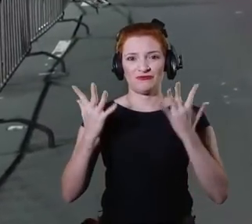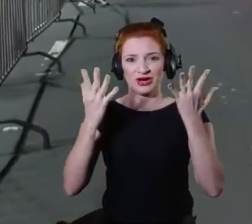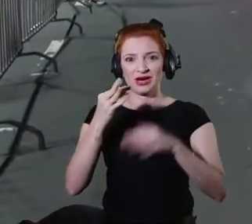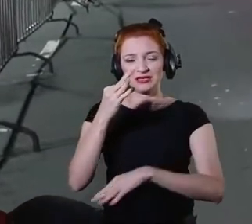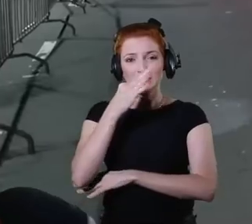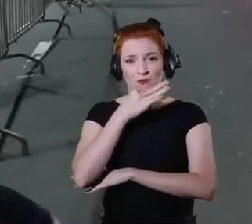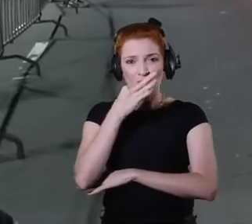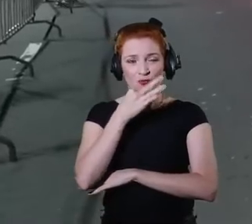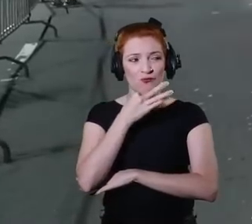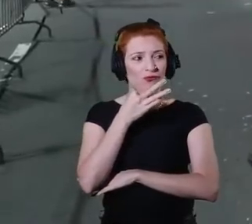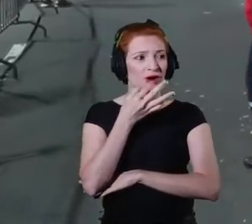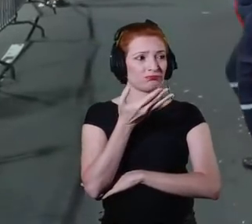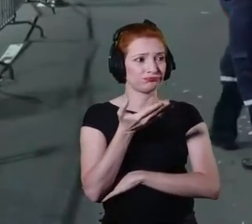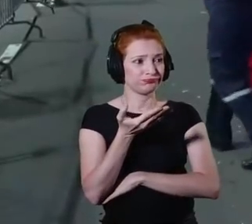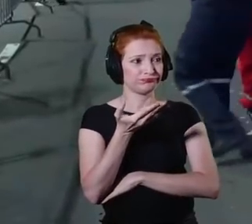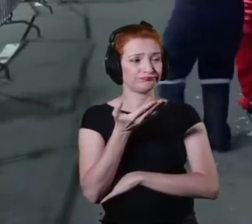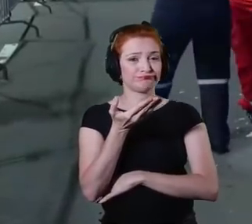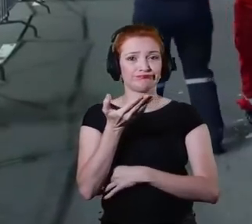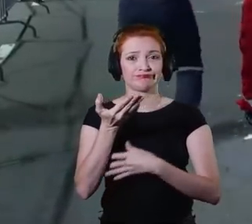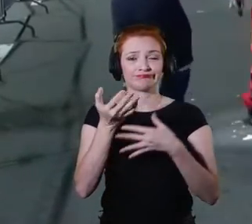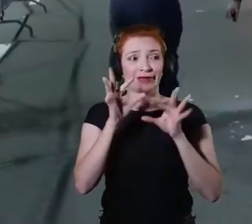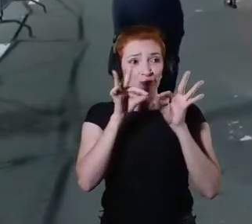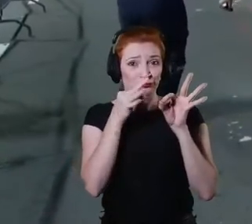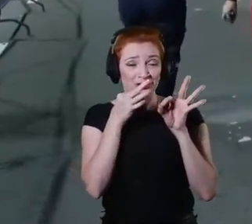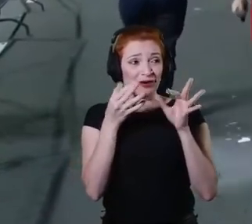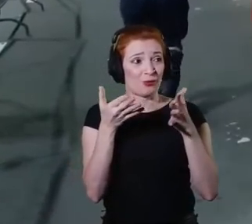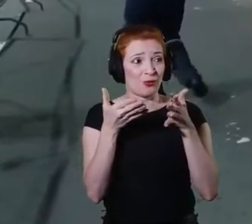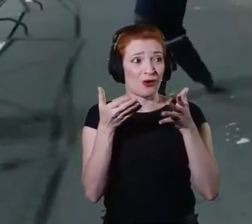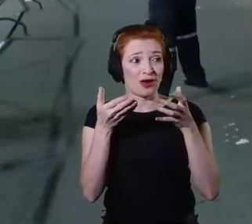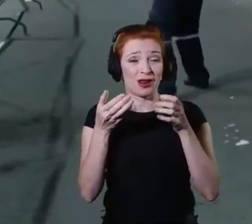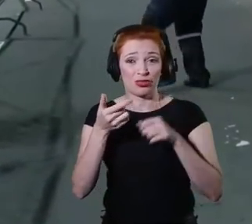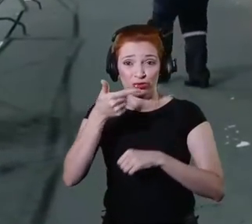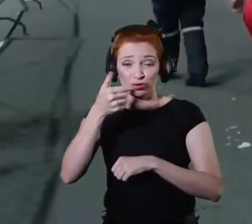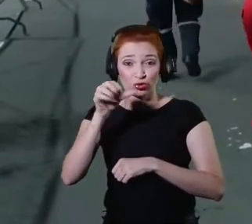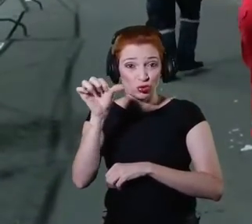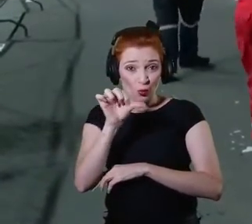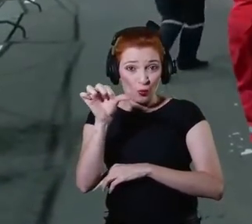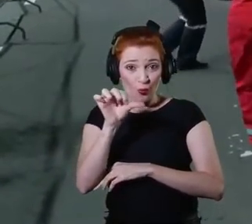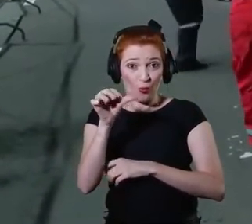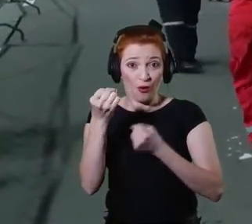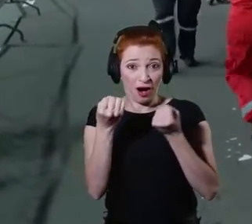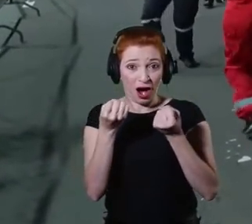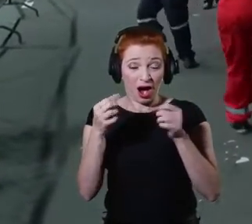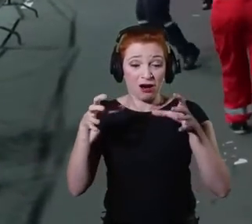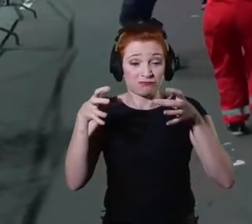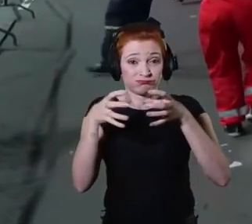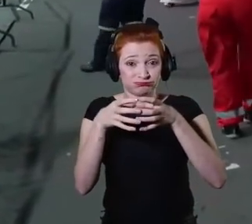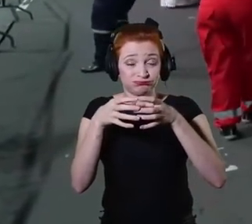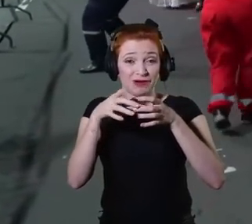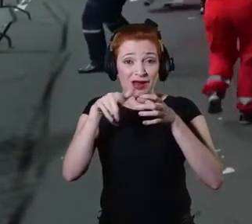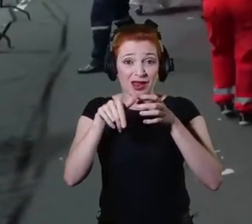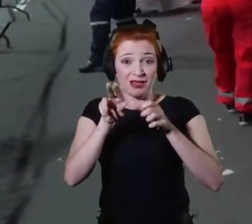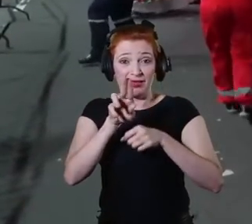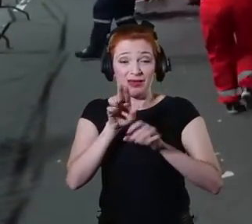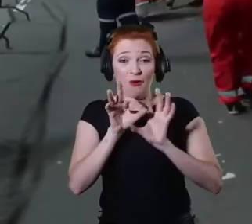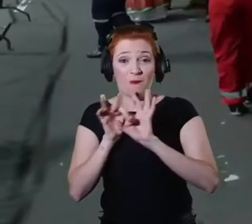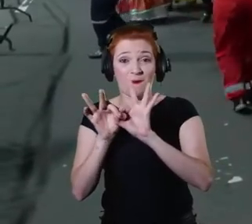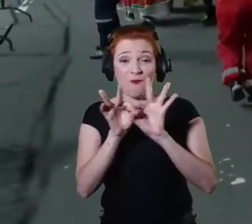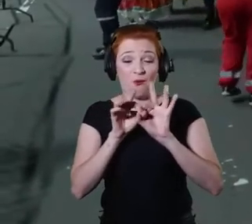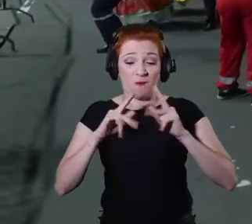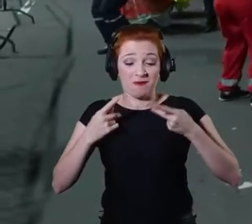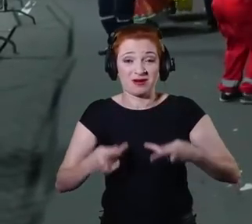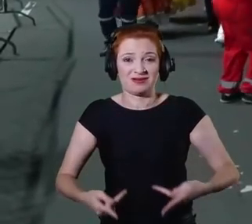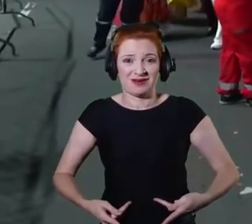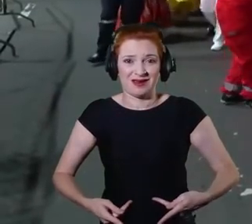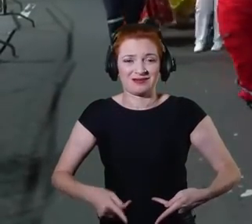em seu nono carro, que se chama Humanidade. É o que nos une. aquele coração que pulsava